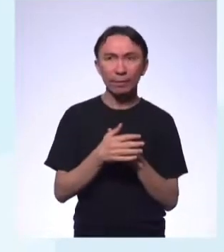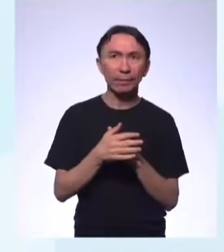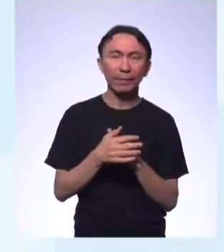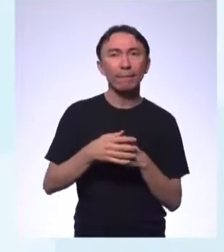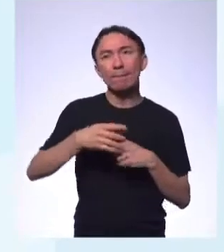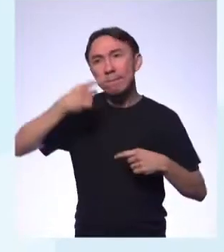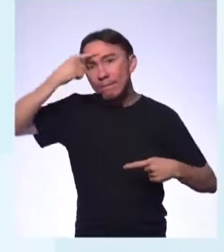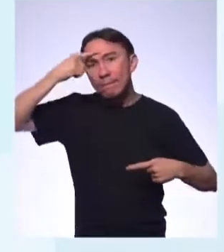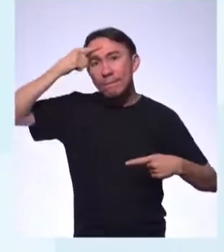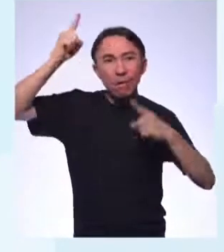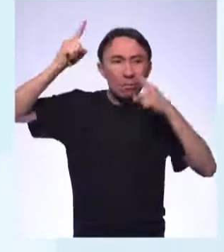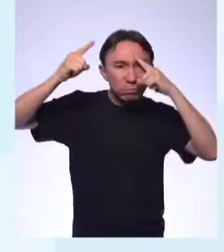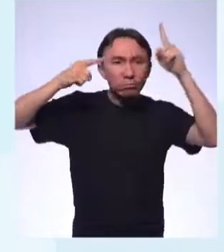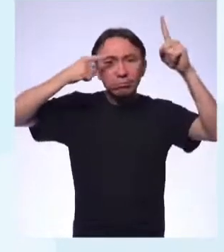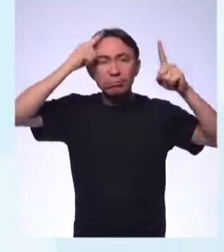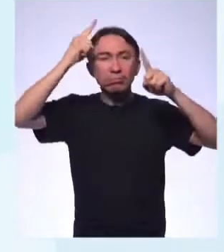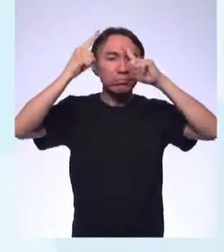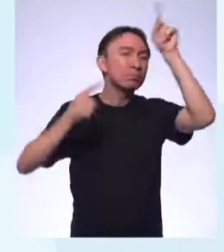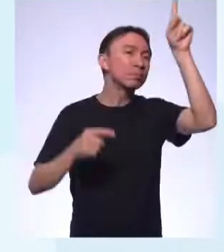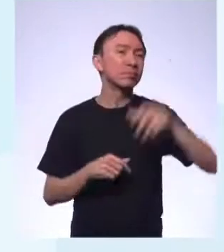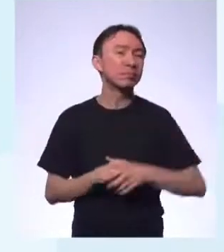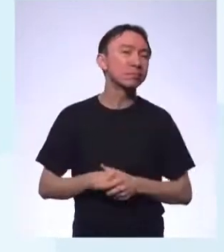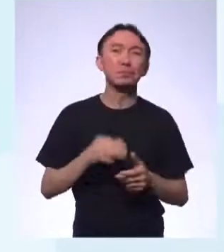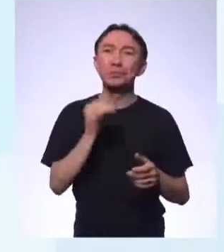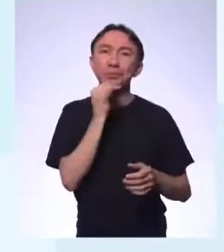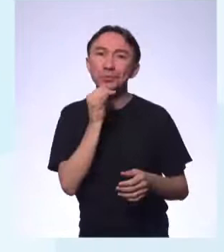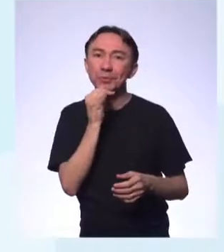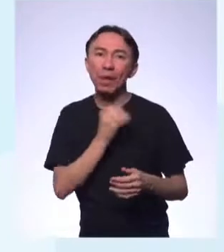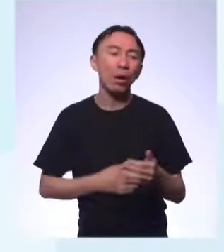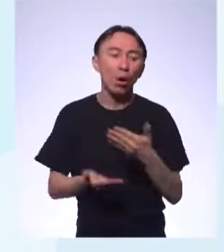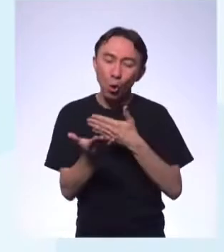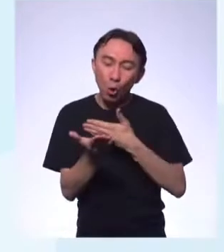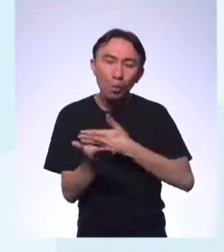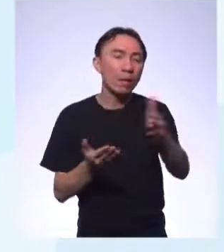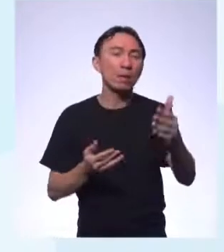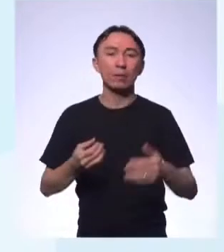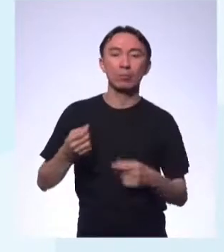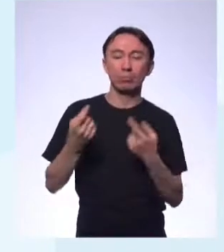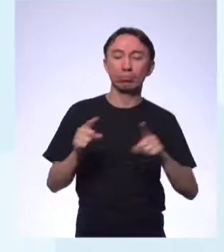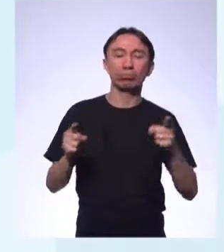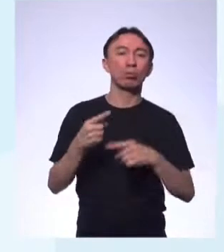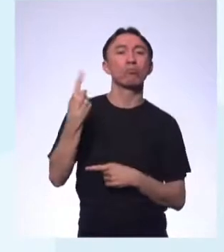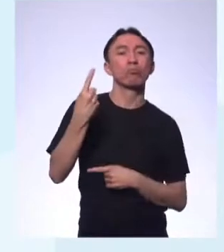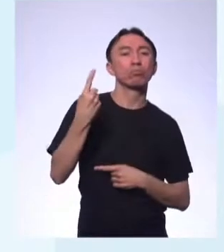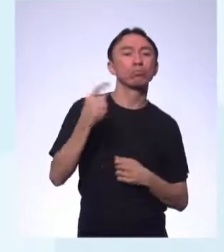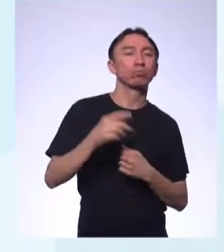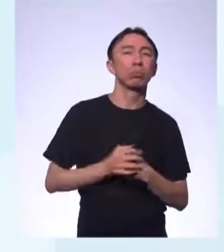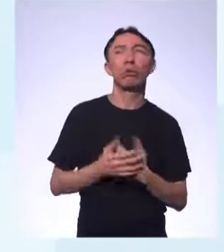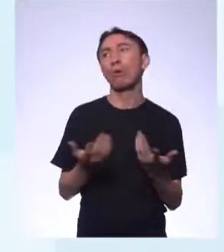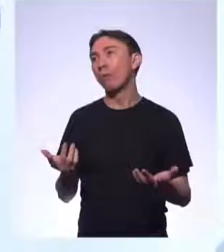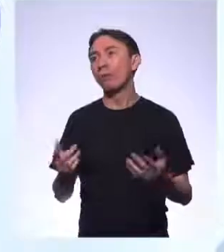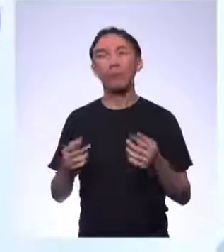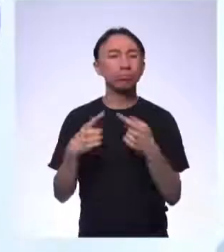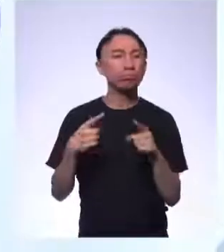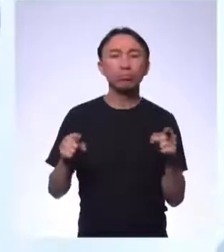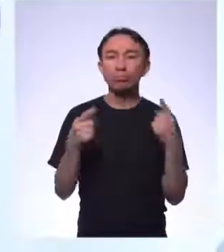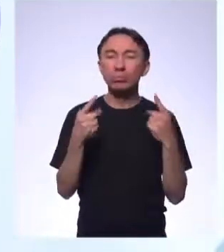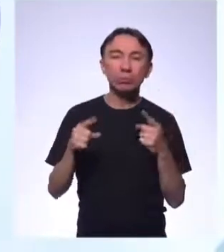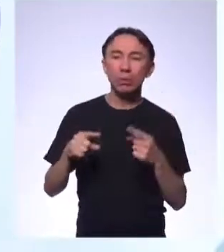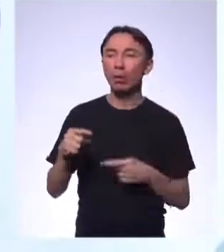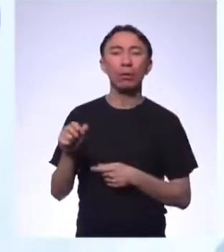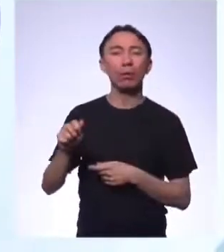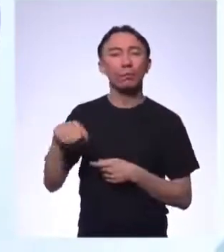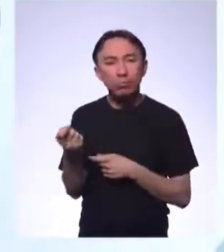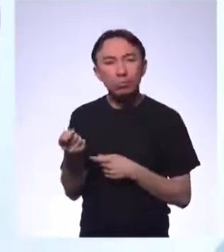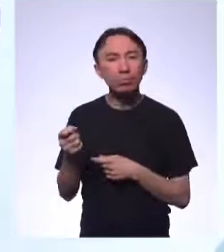Ou simplesmente, entrada da música 1. Ou música tal. Ponto. Né? Quem vai fazer,